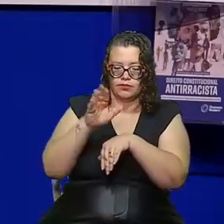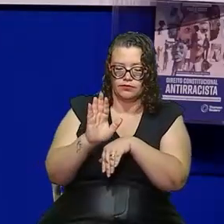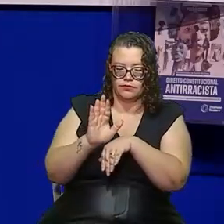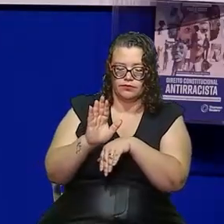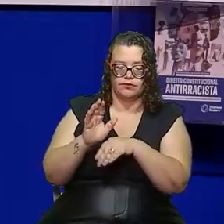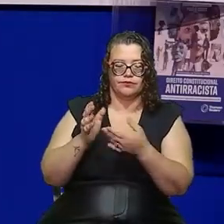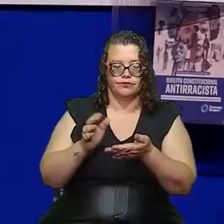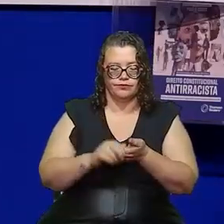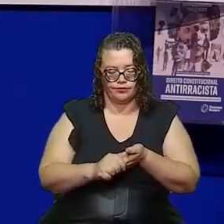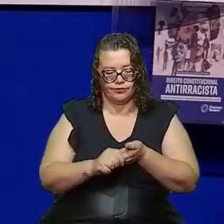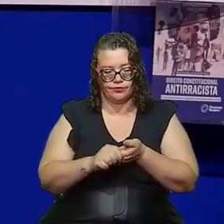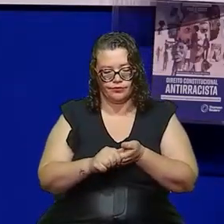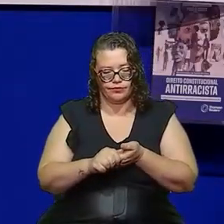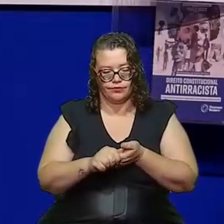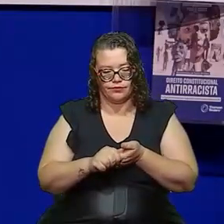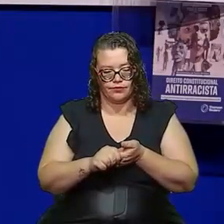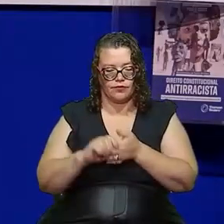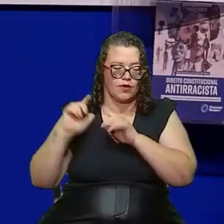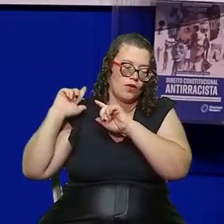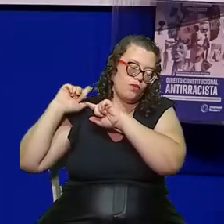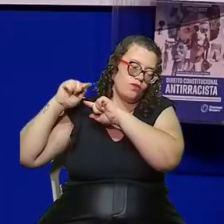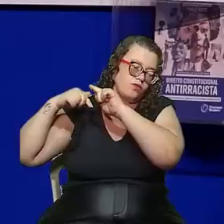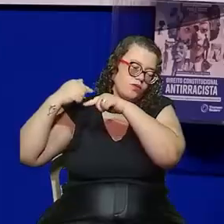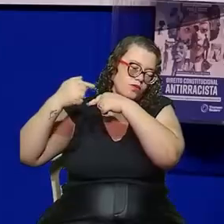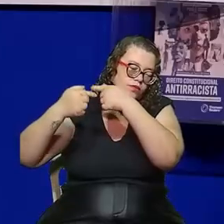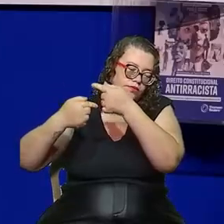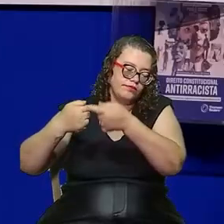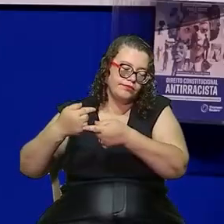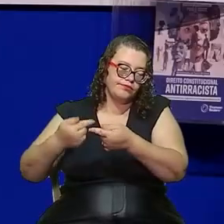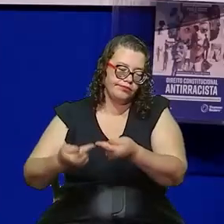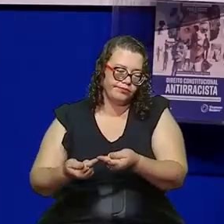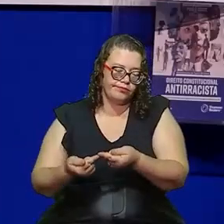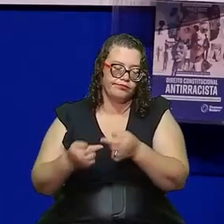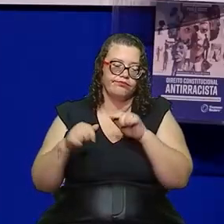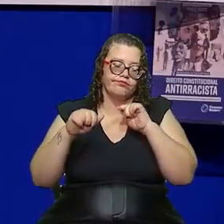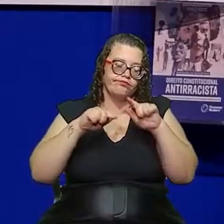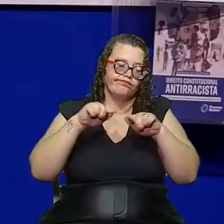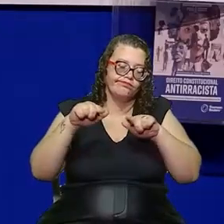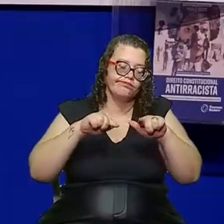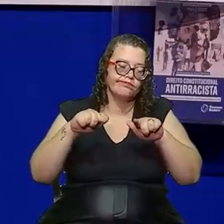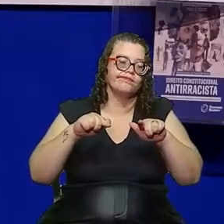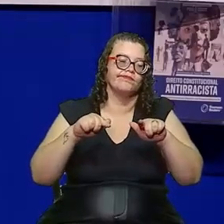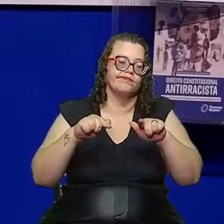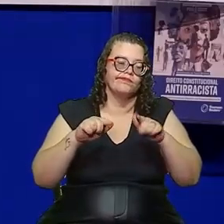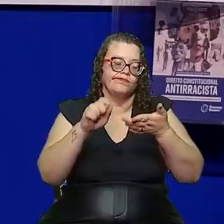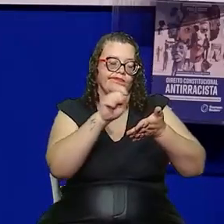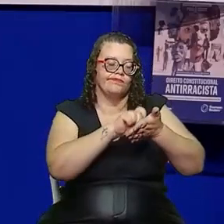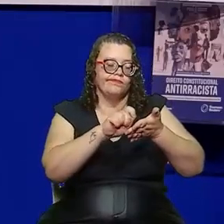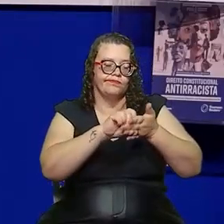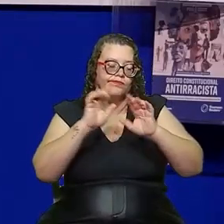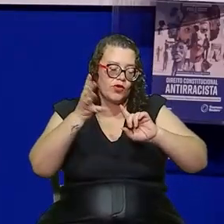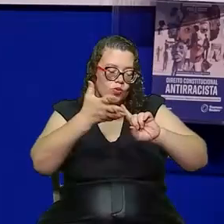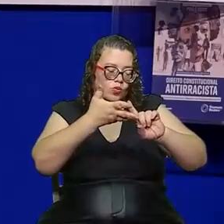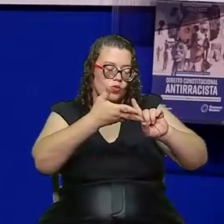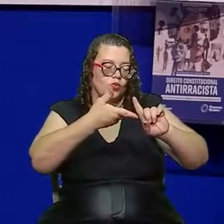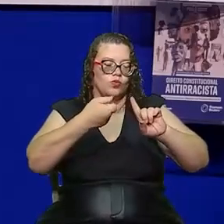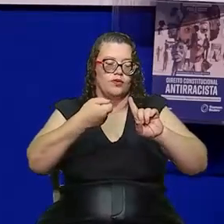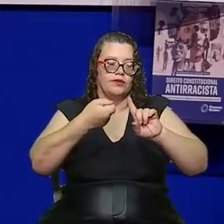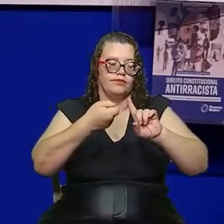dia, é uma herança de trabalho em função da obra deles.